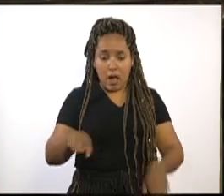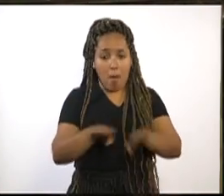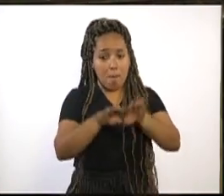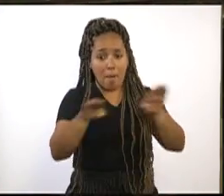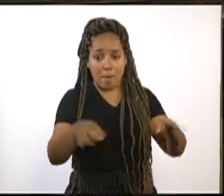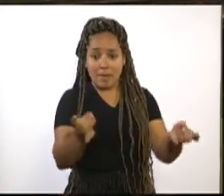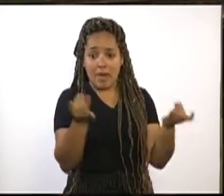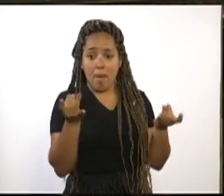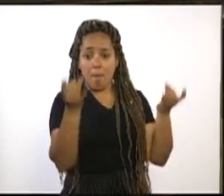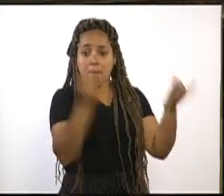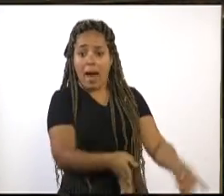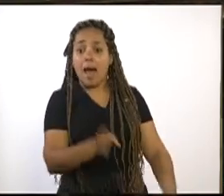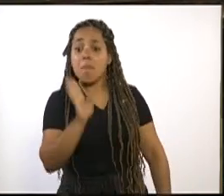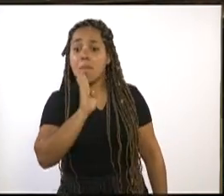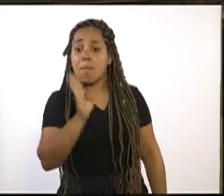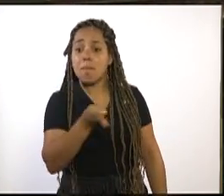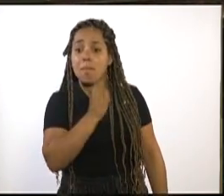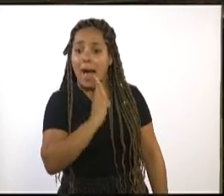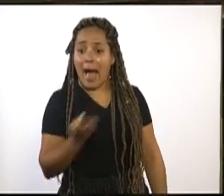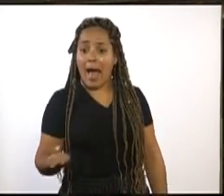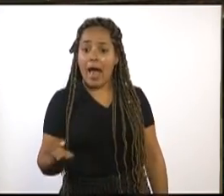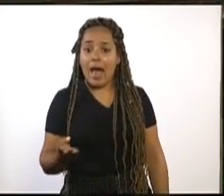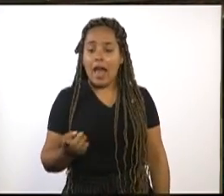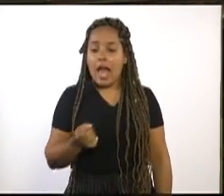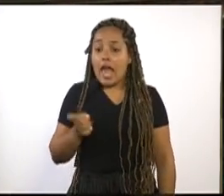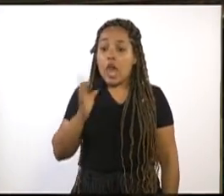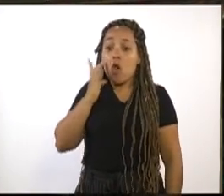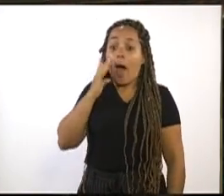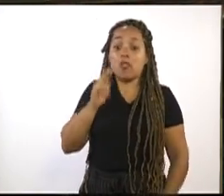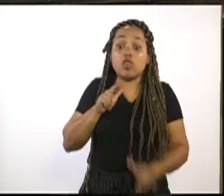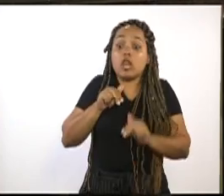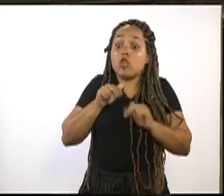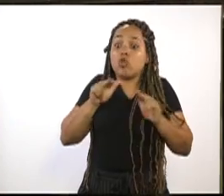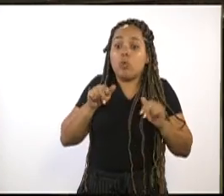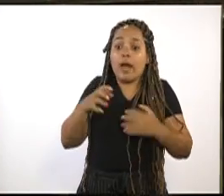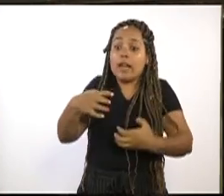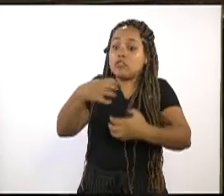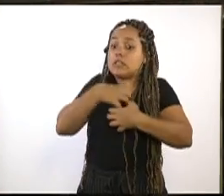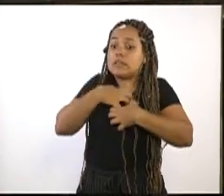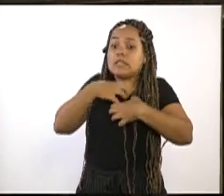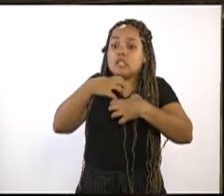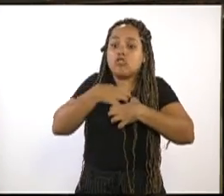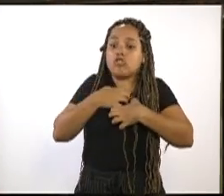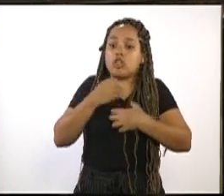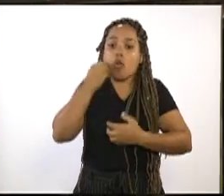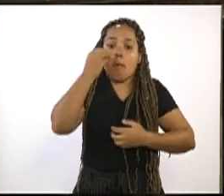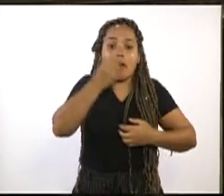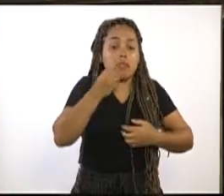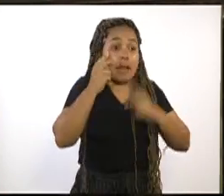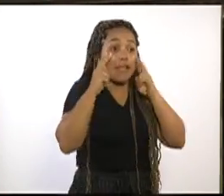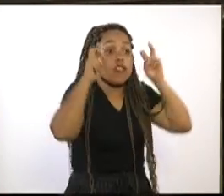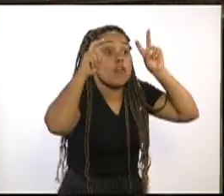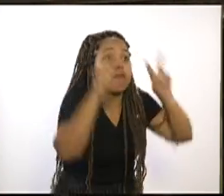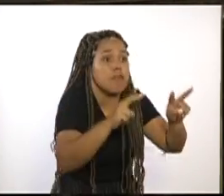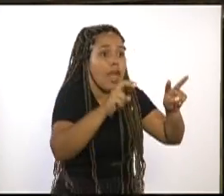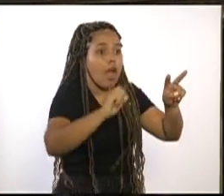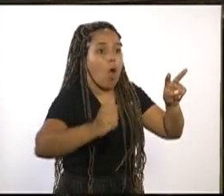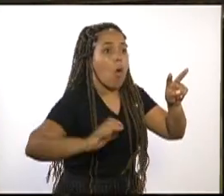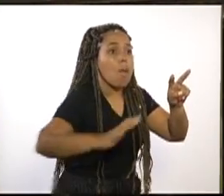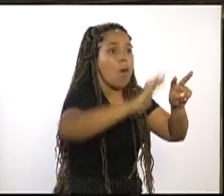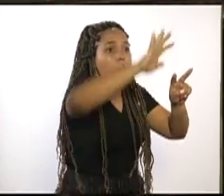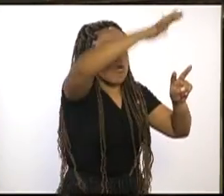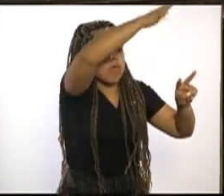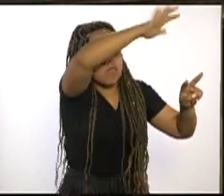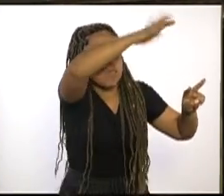Talvez o prefeito nunca tenha tido, que bom, espero que ele nunca tenha tido a experiência de ver alguém ser soterrado. E milhares de